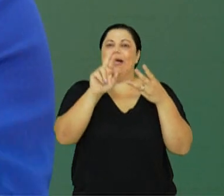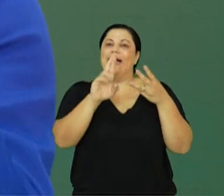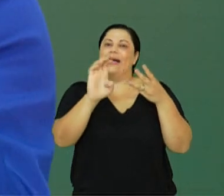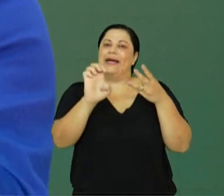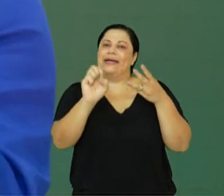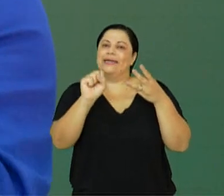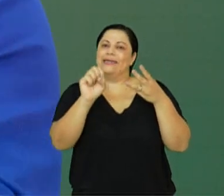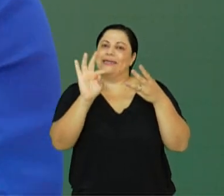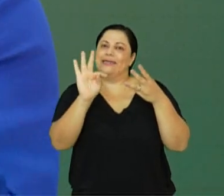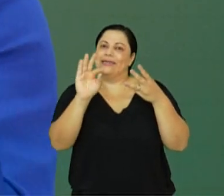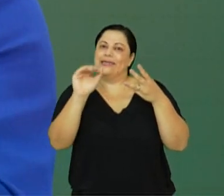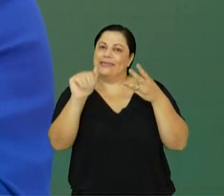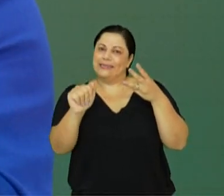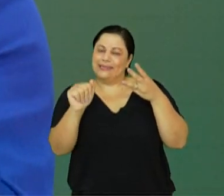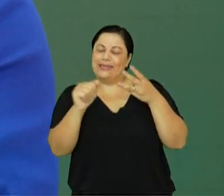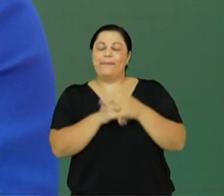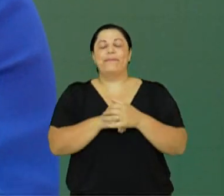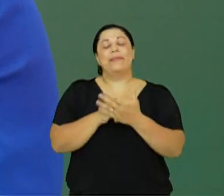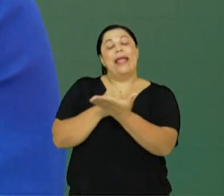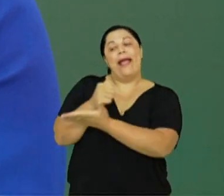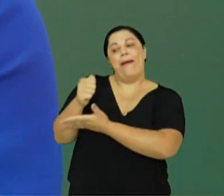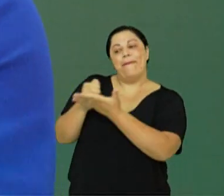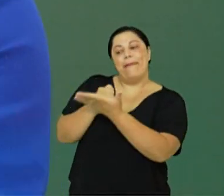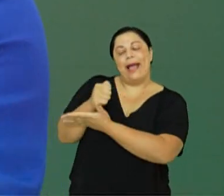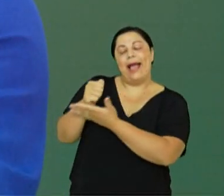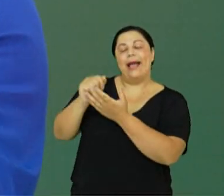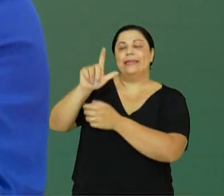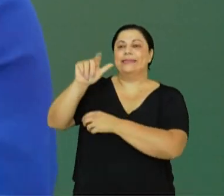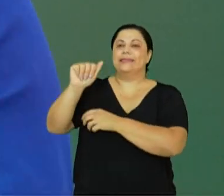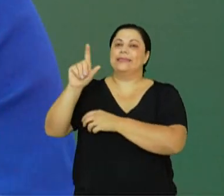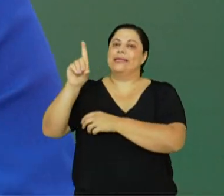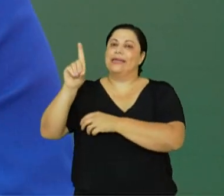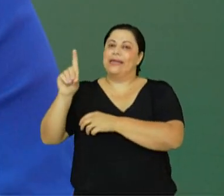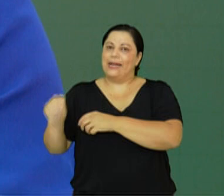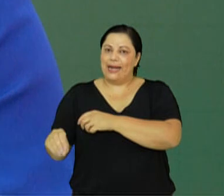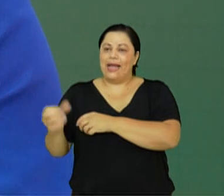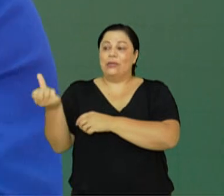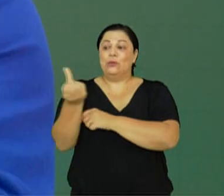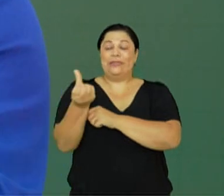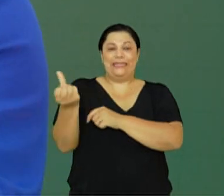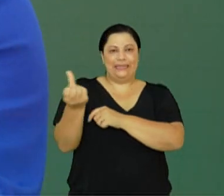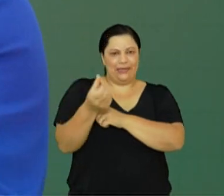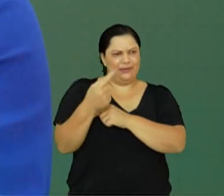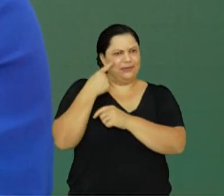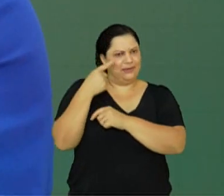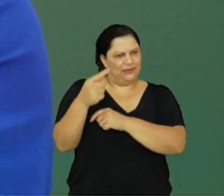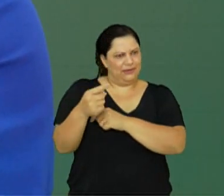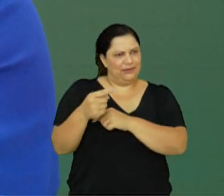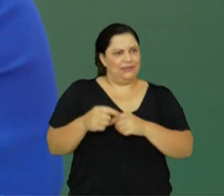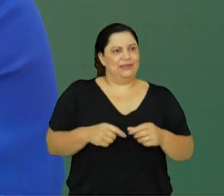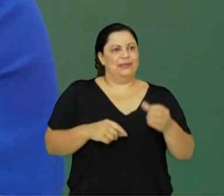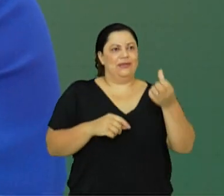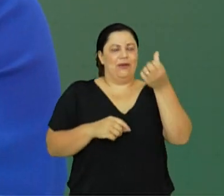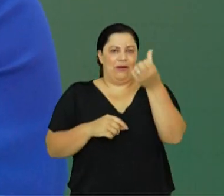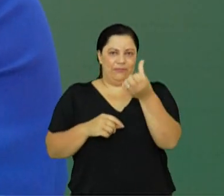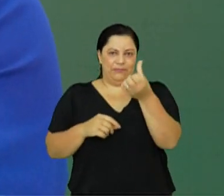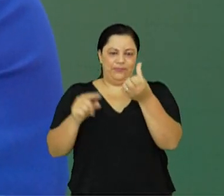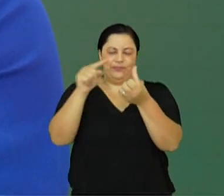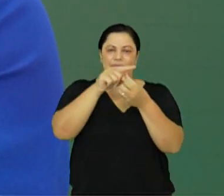pirâmide é aresta, né? Se eu falar só da base é o lado, os 6 lados iguais. Então ele é formado por